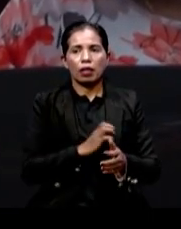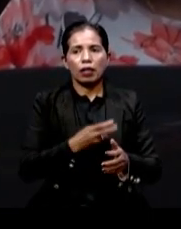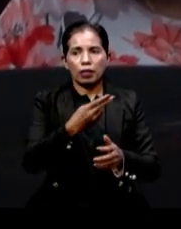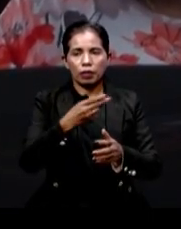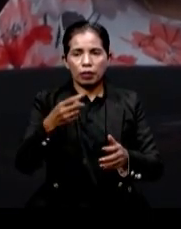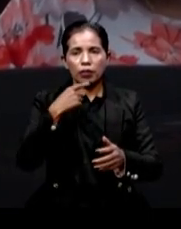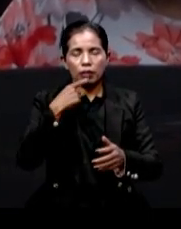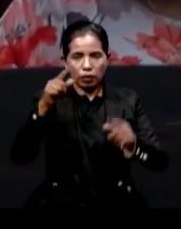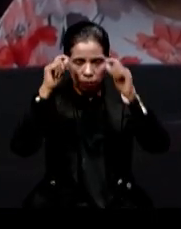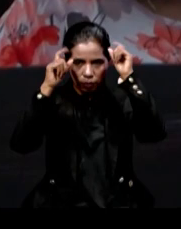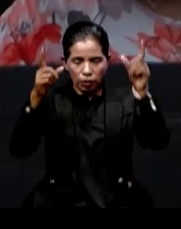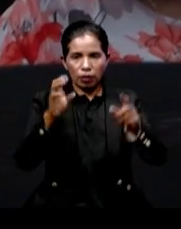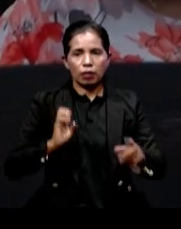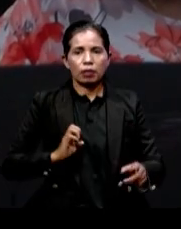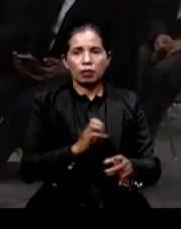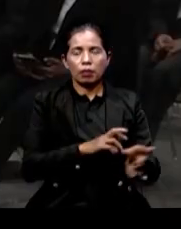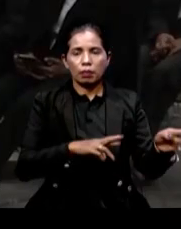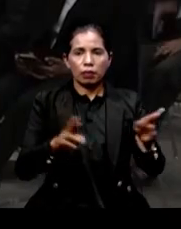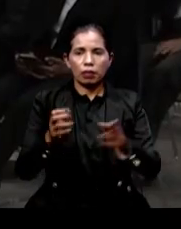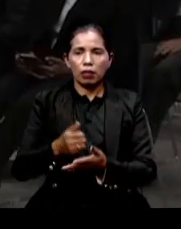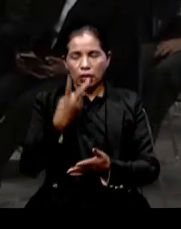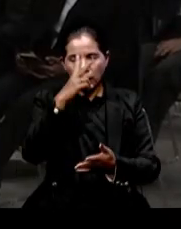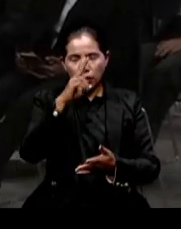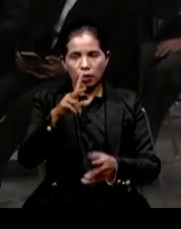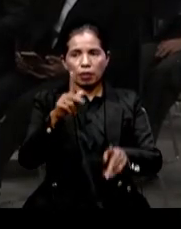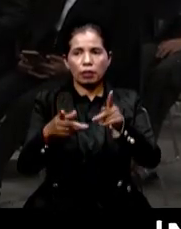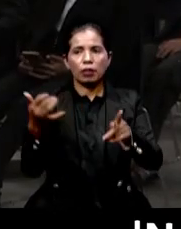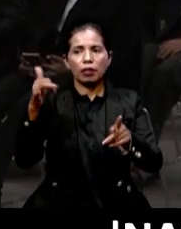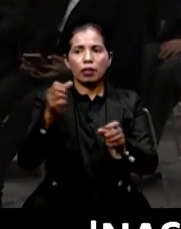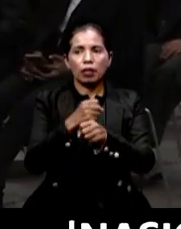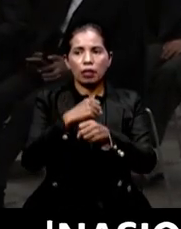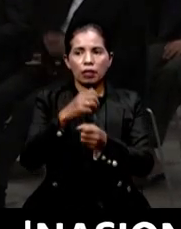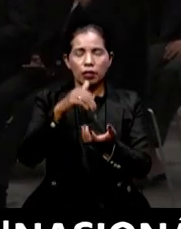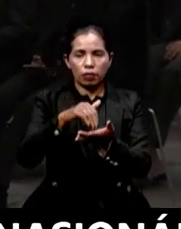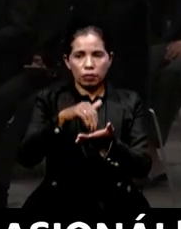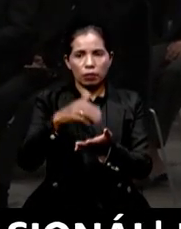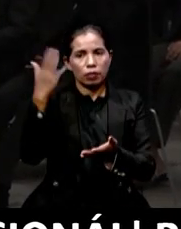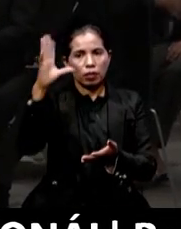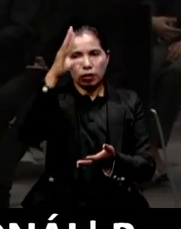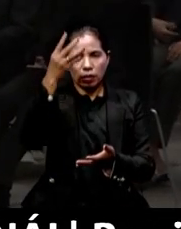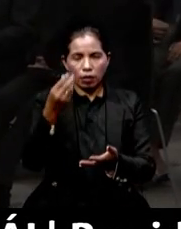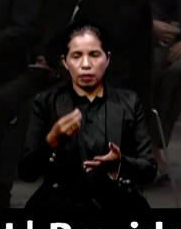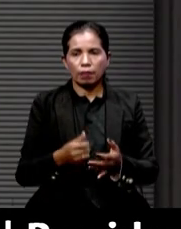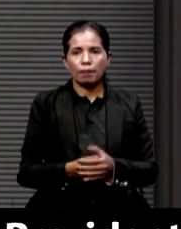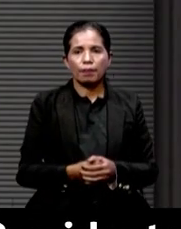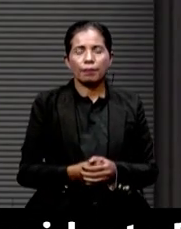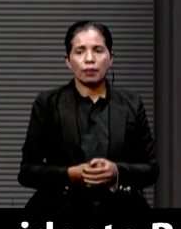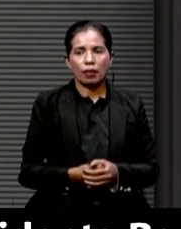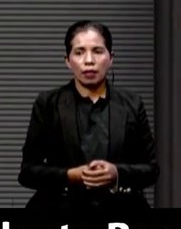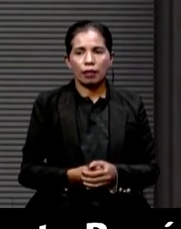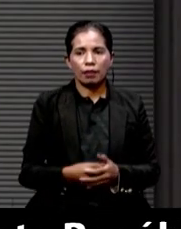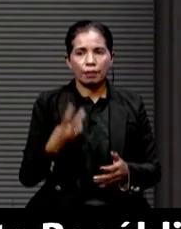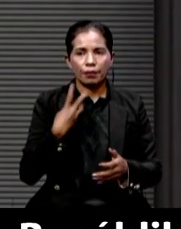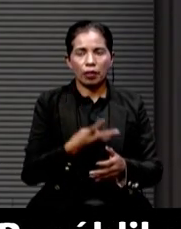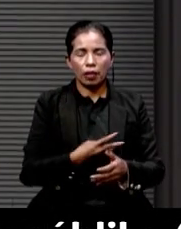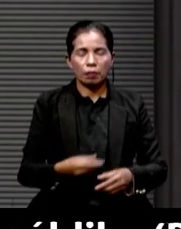Leste ateten, embaixada Indonésia pronto a tua companhia Bolseiro Sira nebe halau estudo ya Jakarta. Kami memiliki harapan